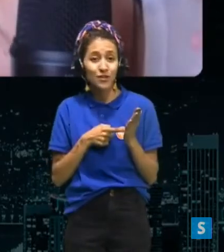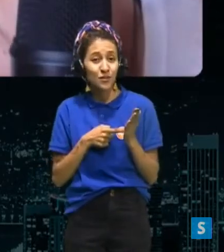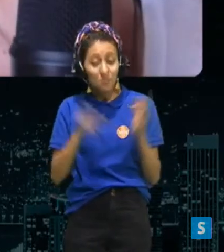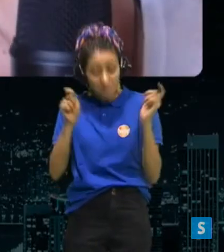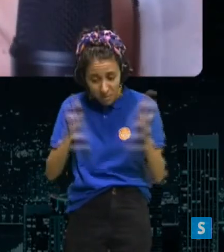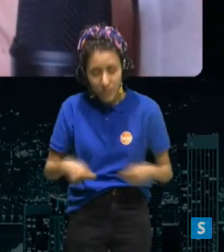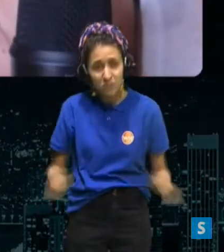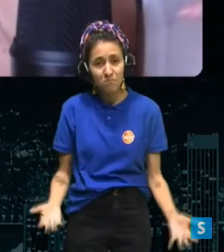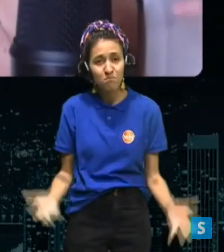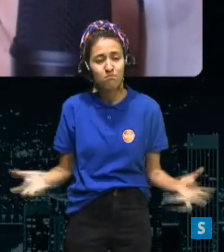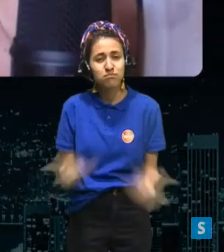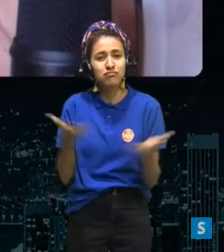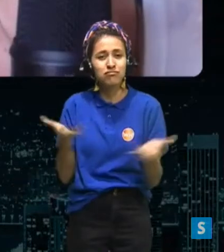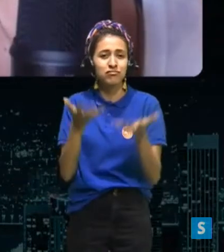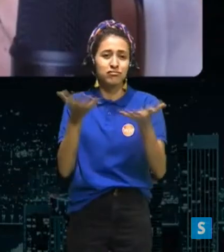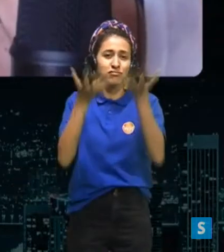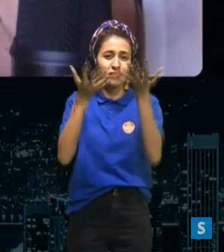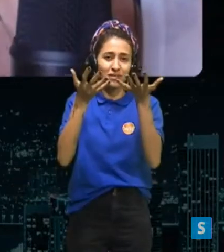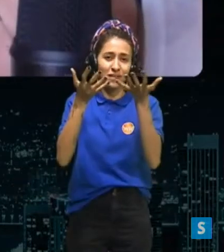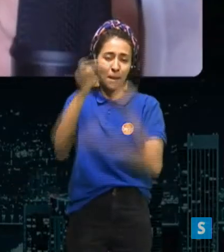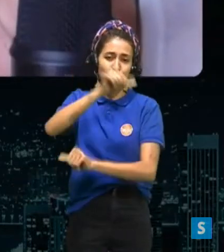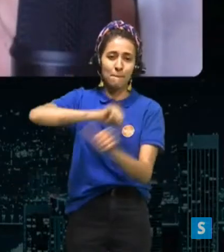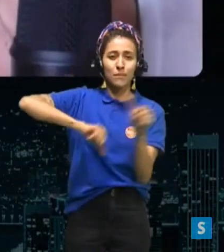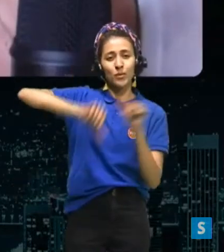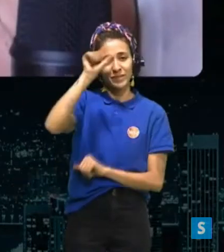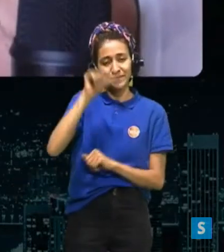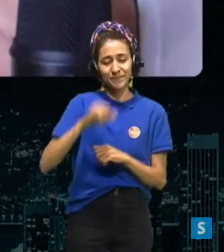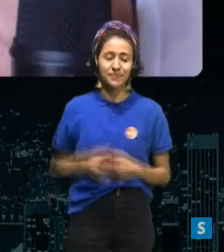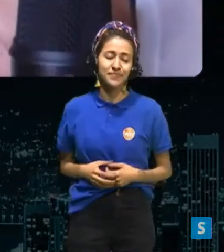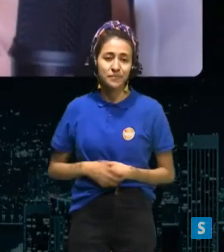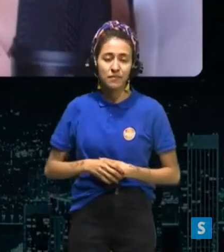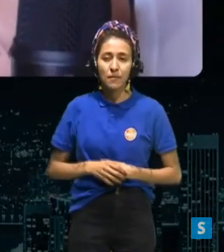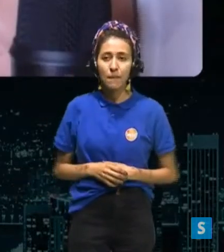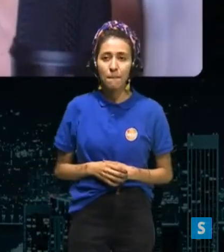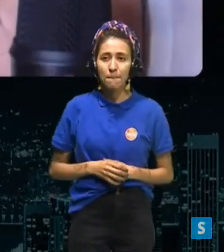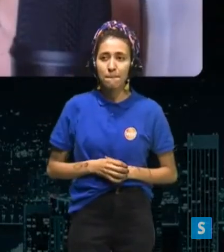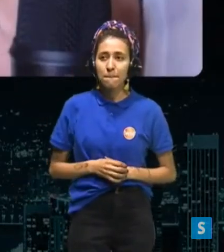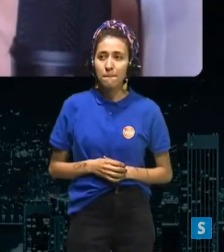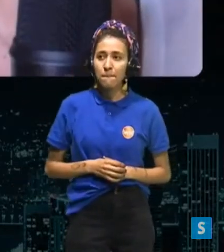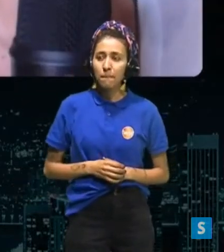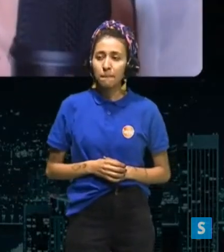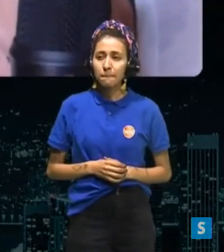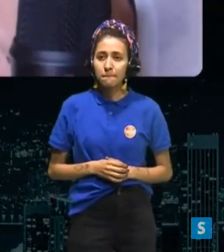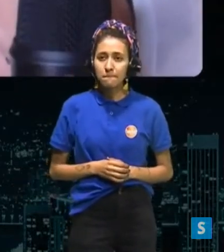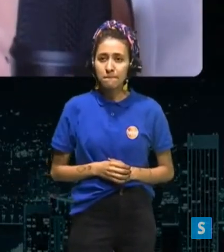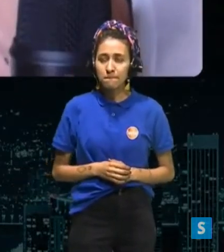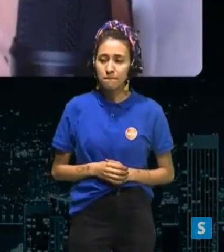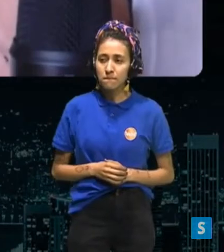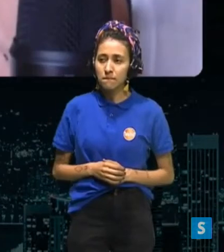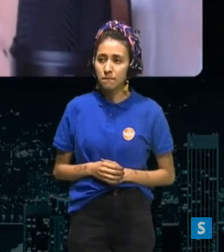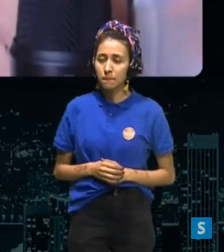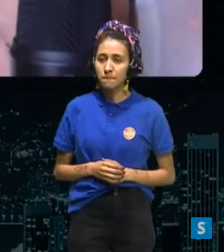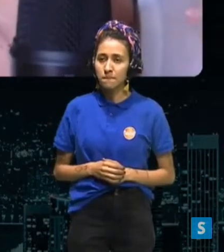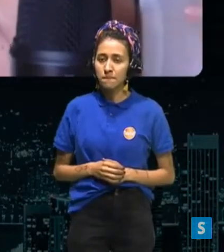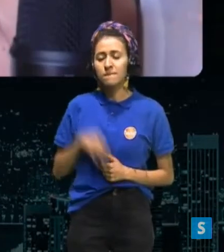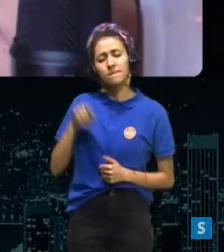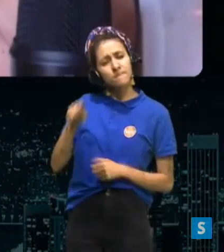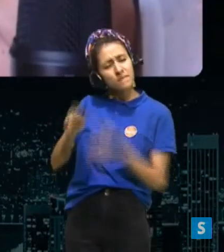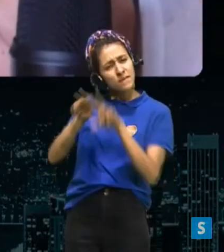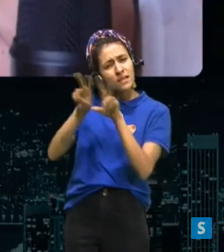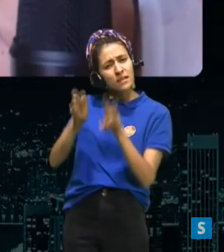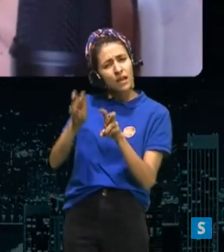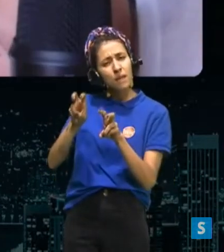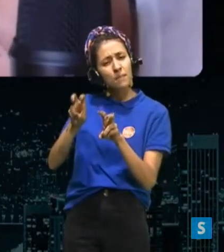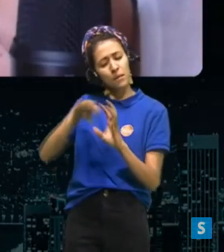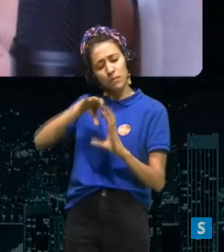ideia toda de mudar o mundo eu tava pesquisando a respeito dessa conversa com vocês nessa